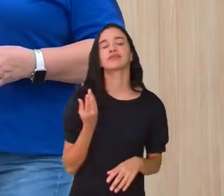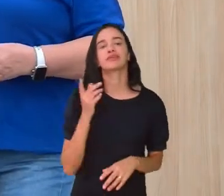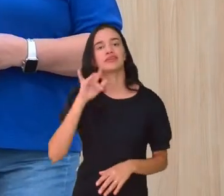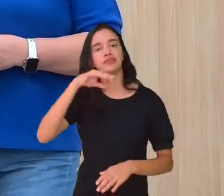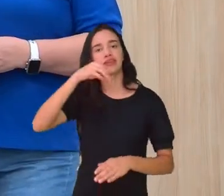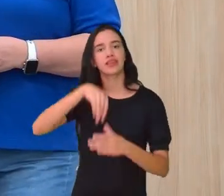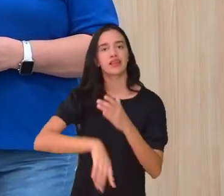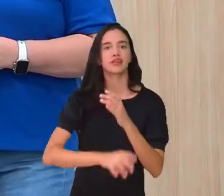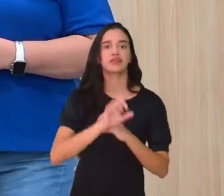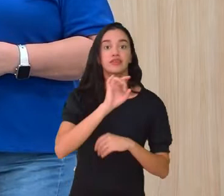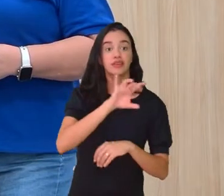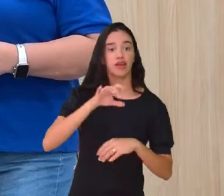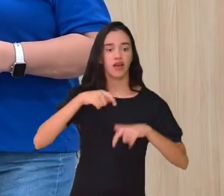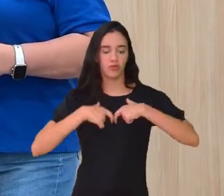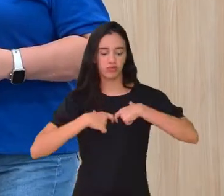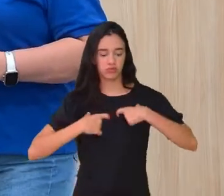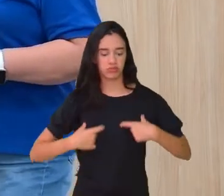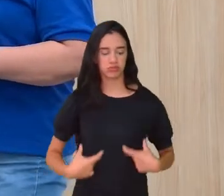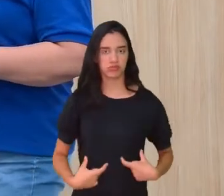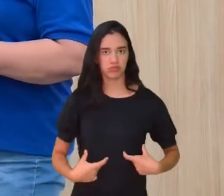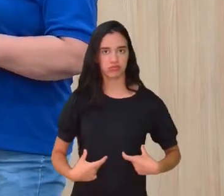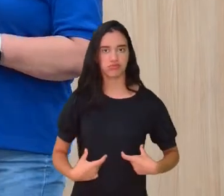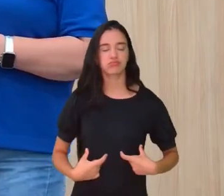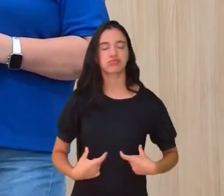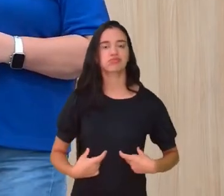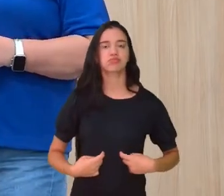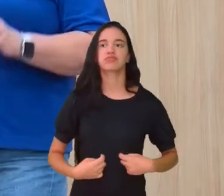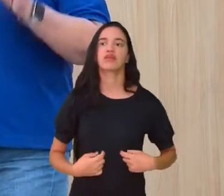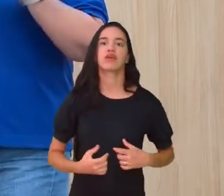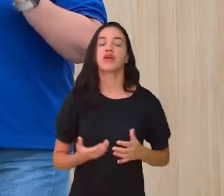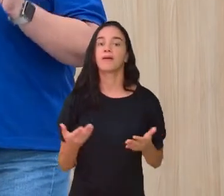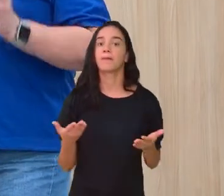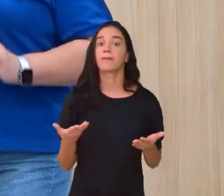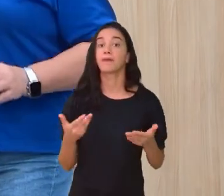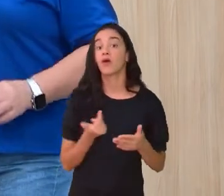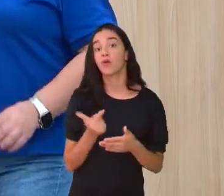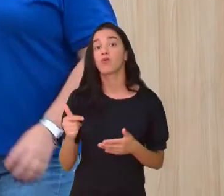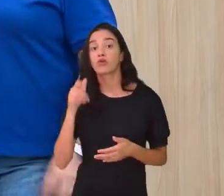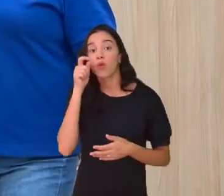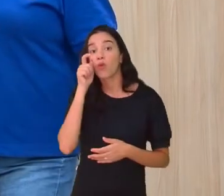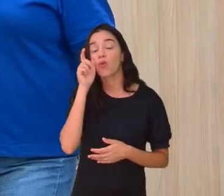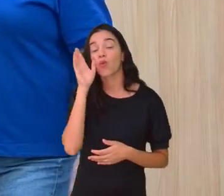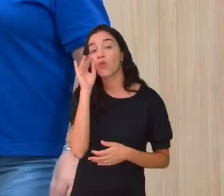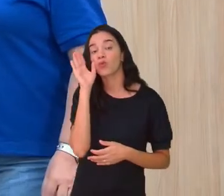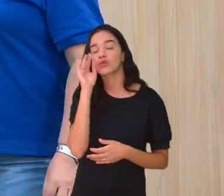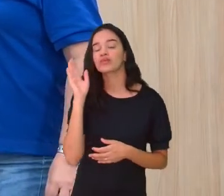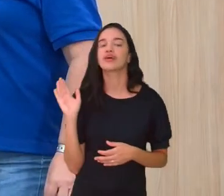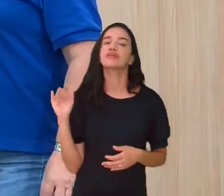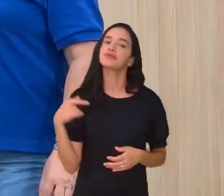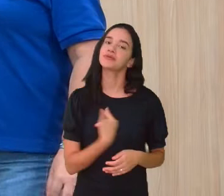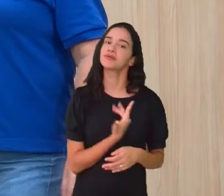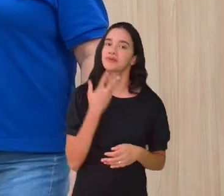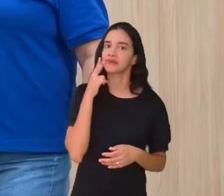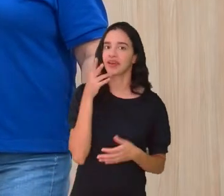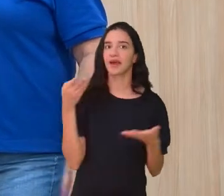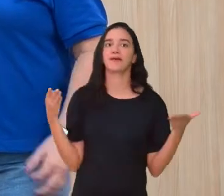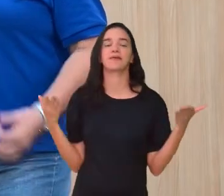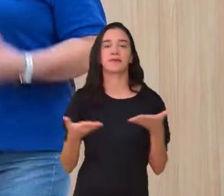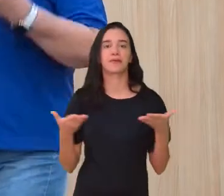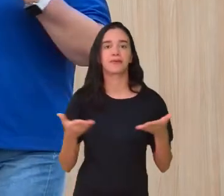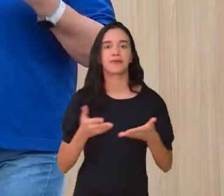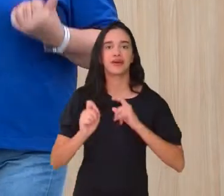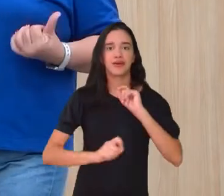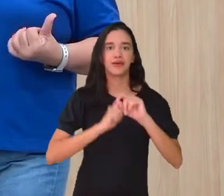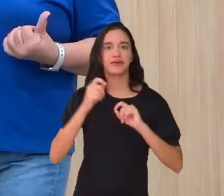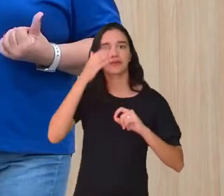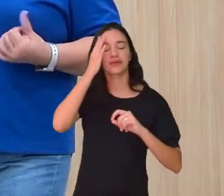de cada um dos pulmões, o pulmão direito e o pulmão esquerdo. Outra curiosidade que a gente vai ver aqui é a questão do diafragma, como